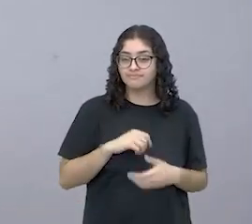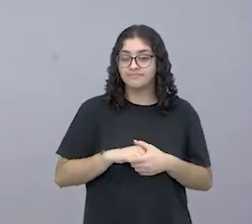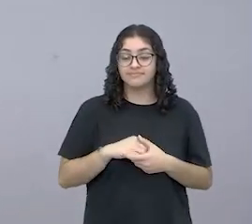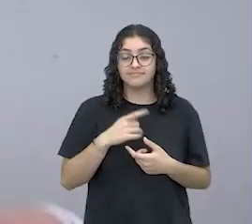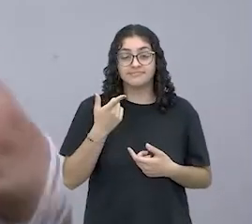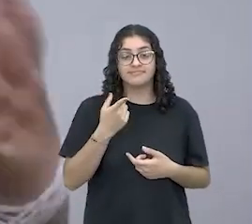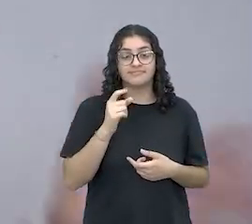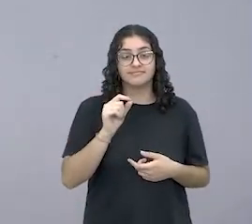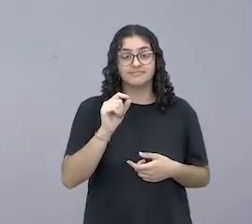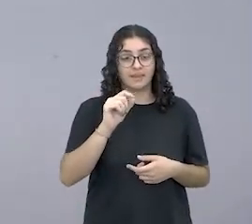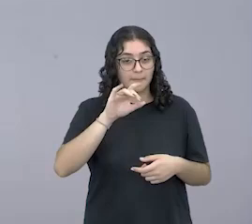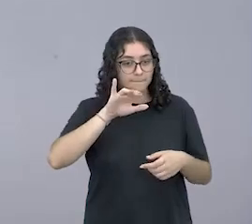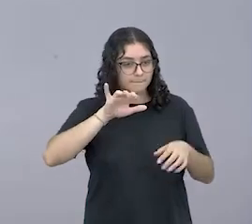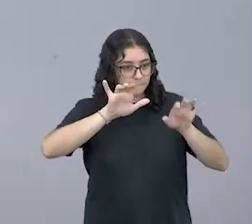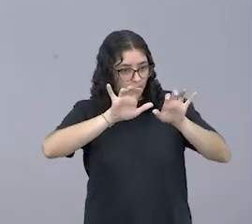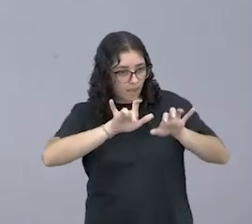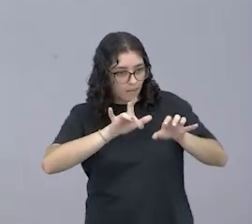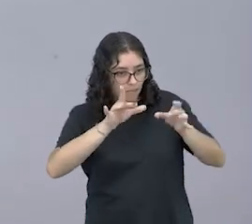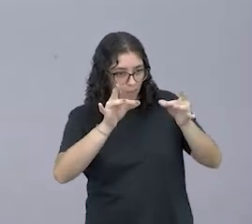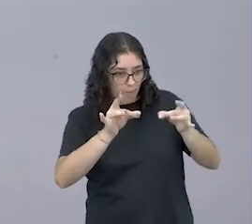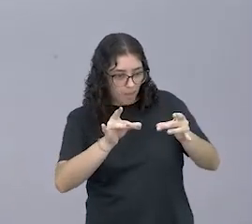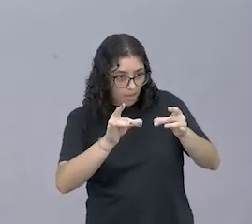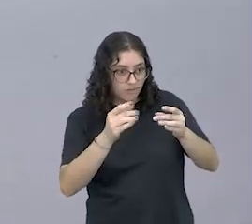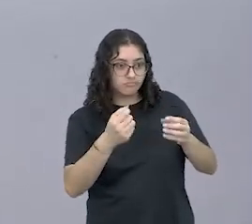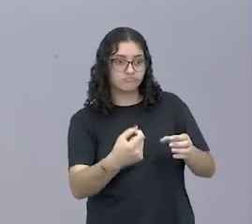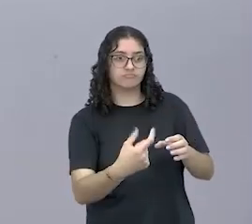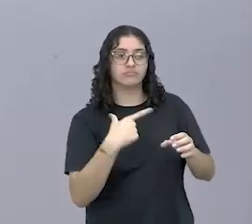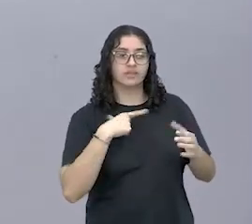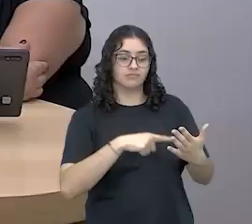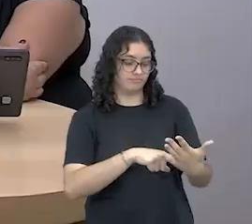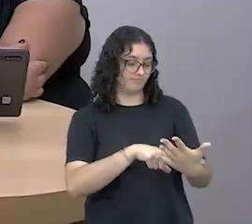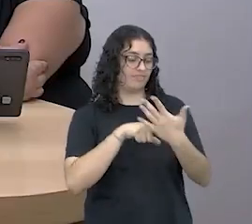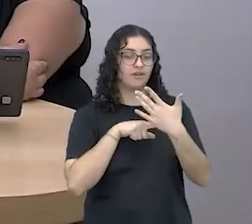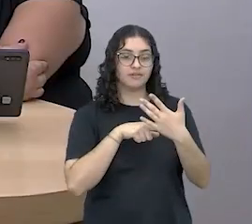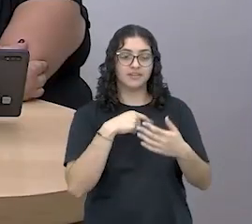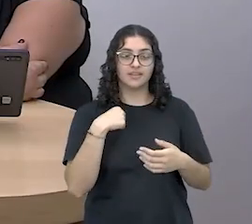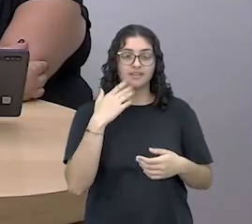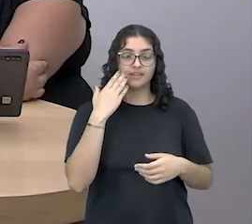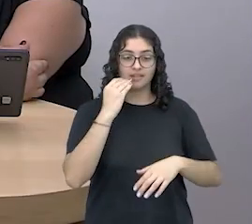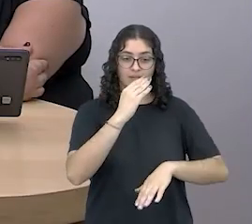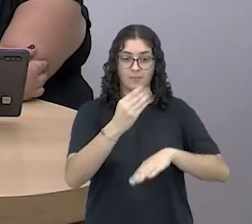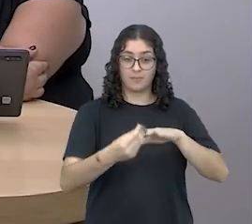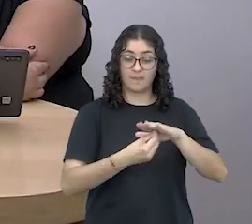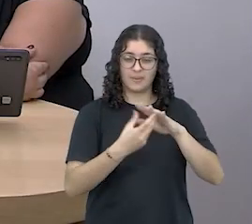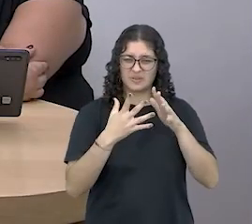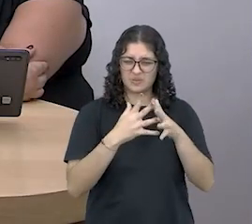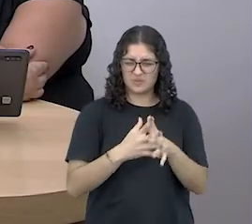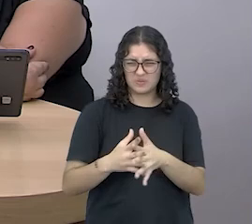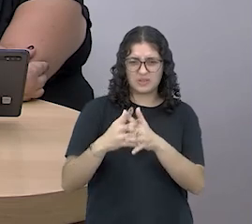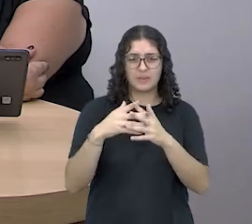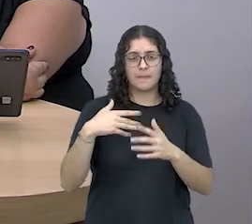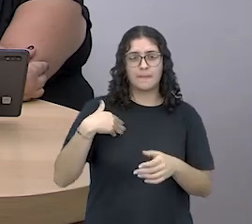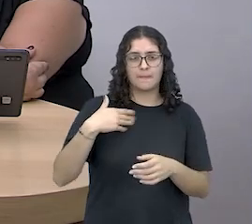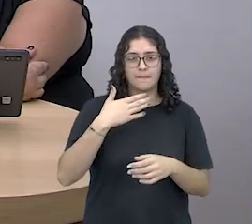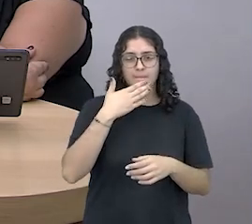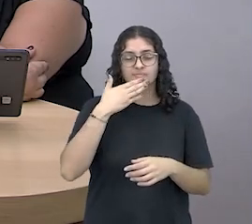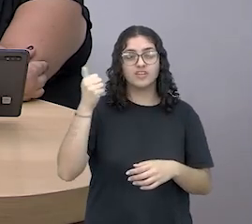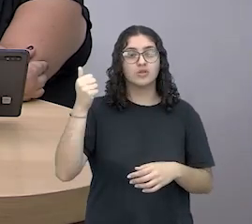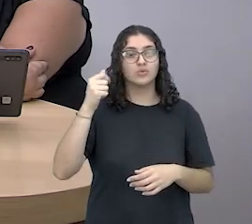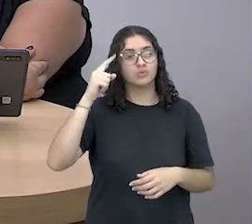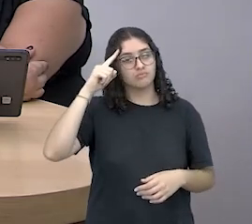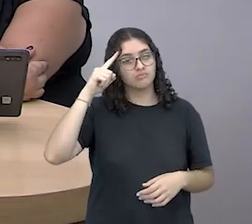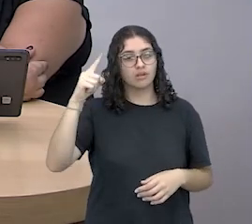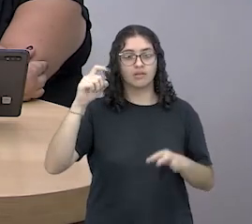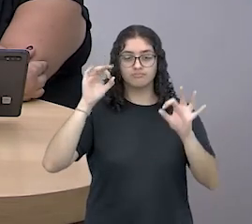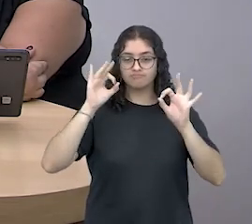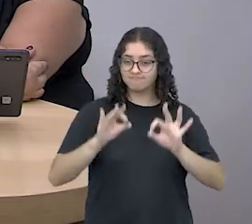vocês querem, que vai aparecer. Né? Eu sei que o repositório é um pouco confuso, para mim também é um pouco confuso, eu prefiro ir por data, porque